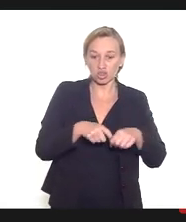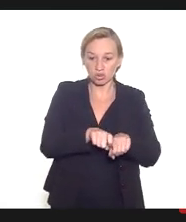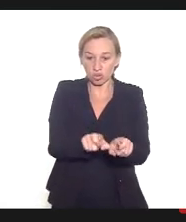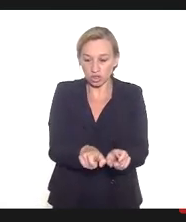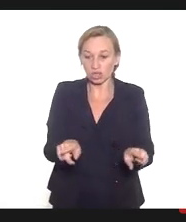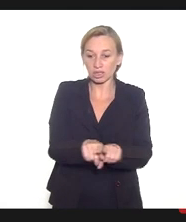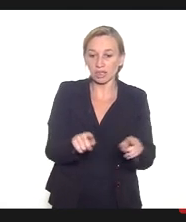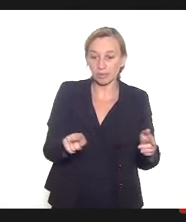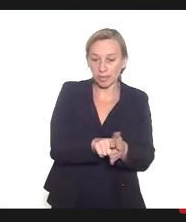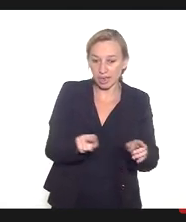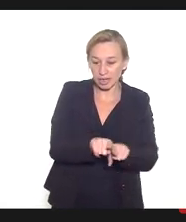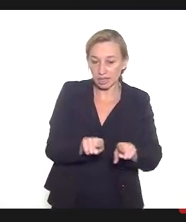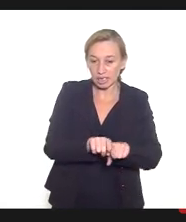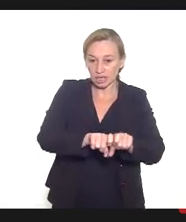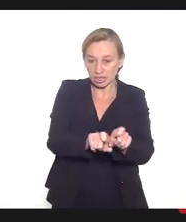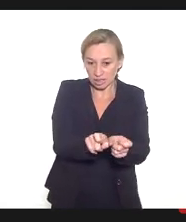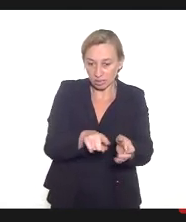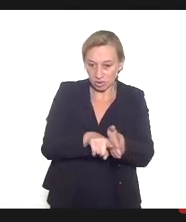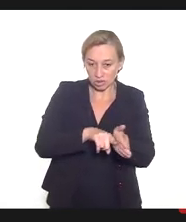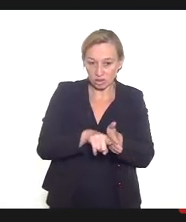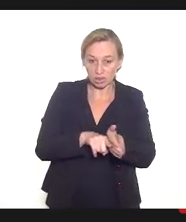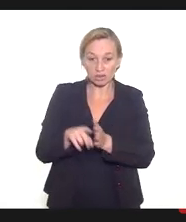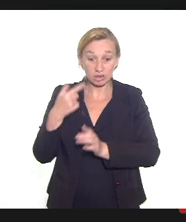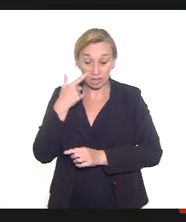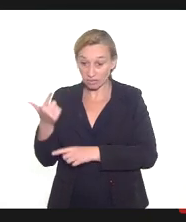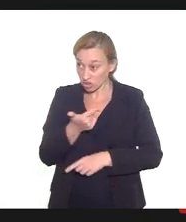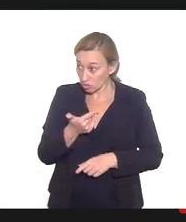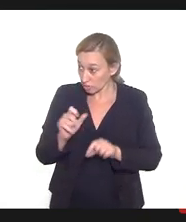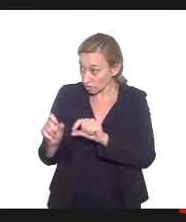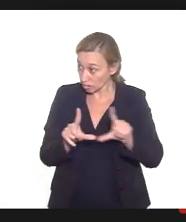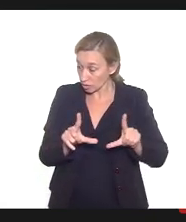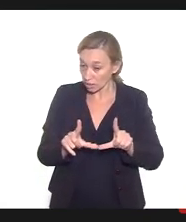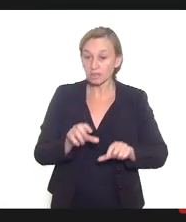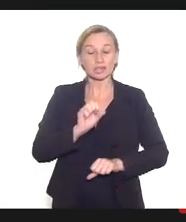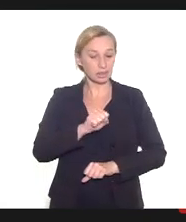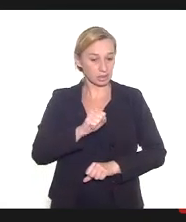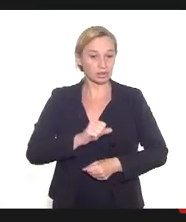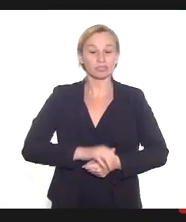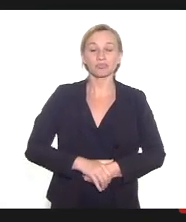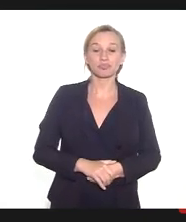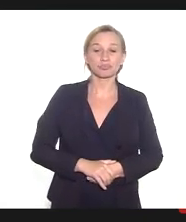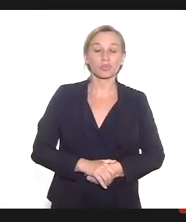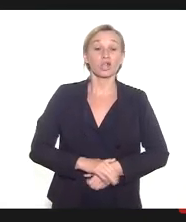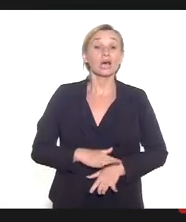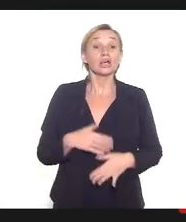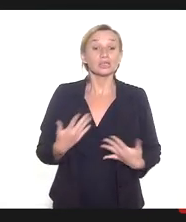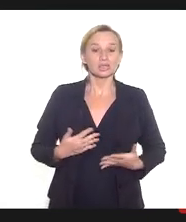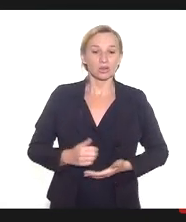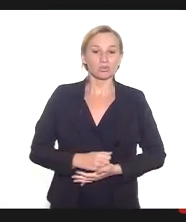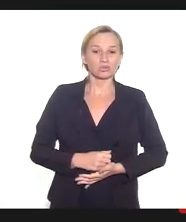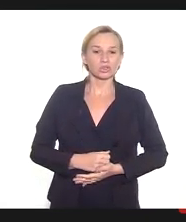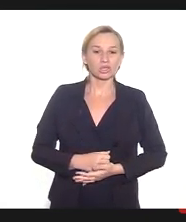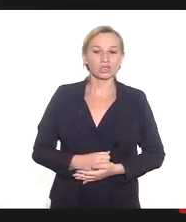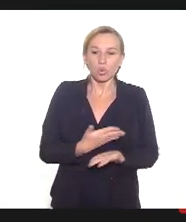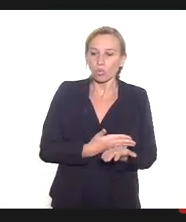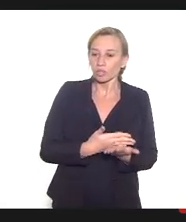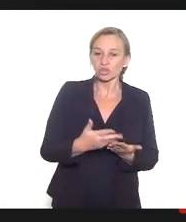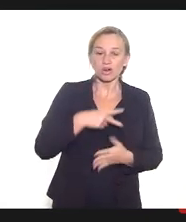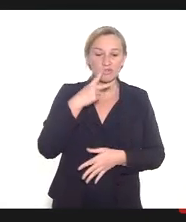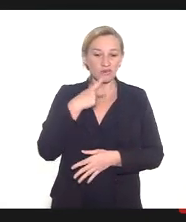falar me digam só se tá passando apresentação tá passando assim bom então eu não sei